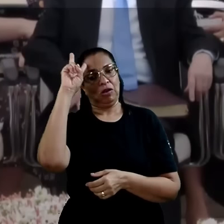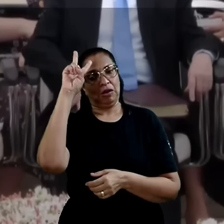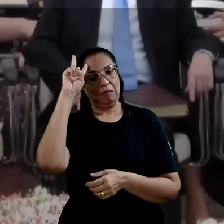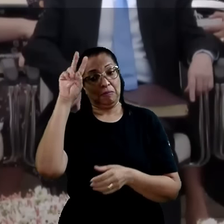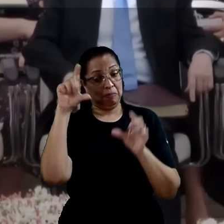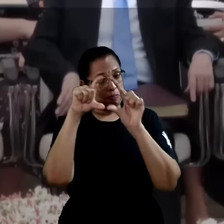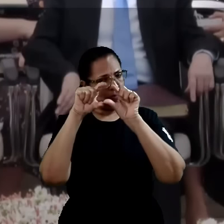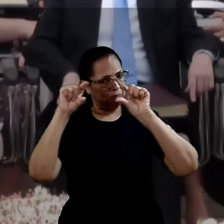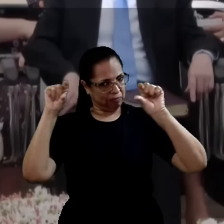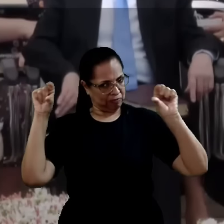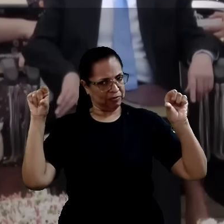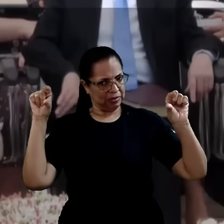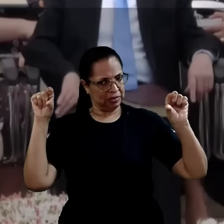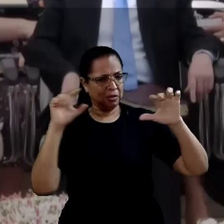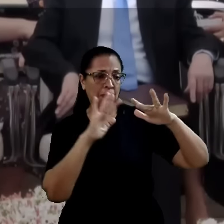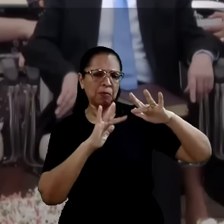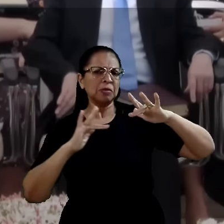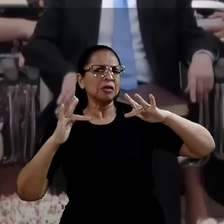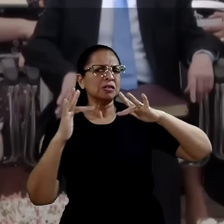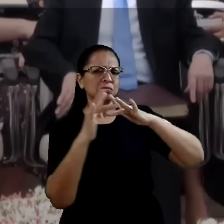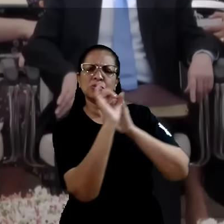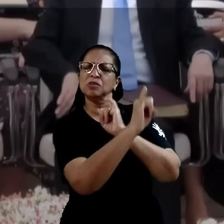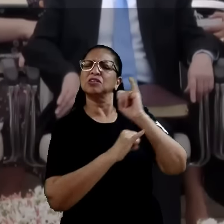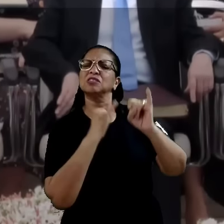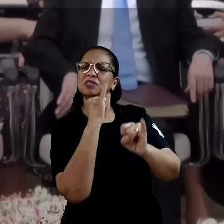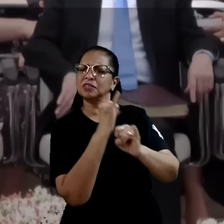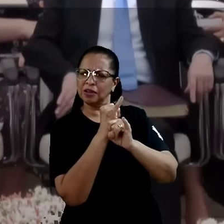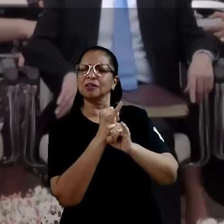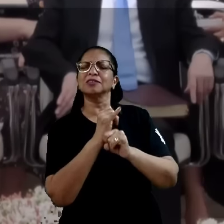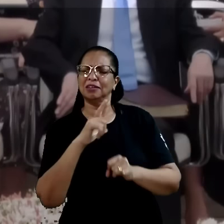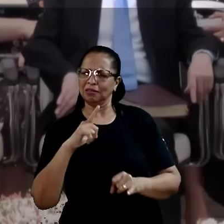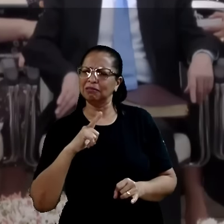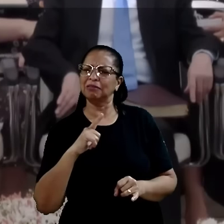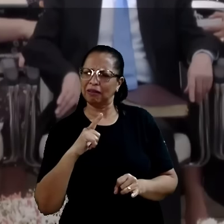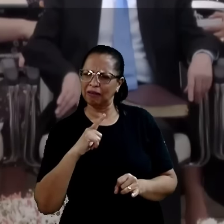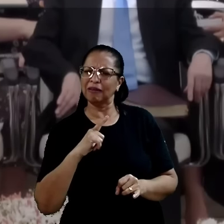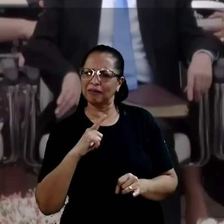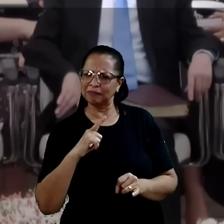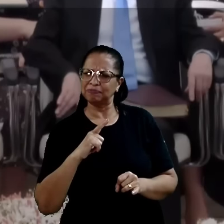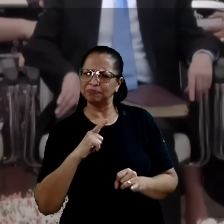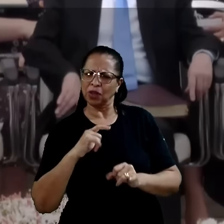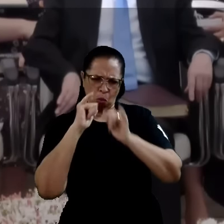corrija por gentileza aqui os os universitários